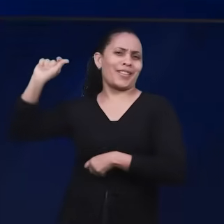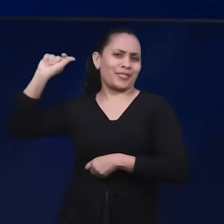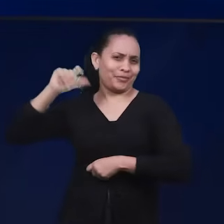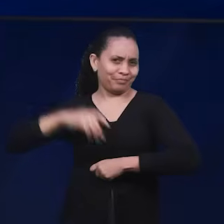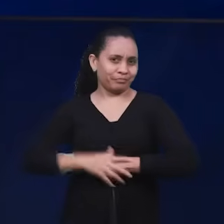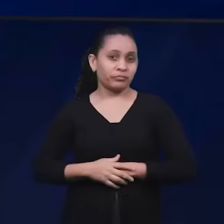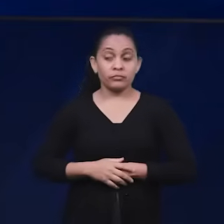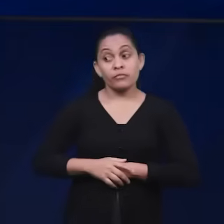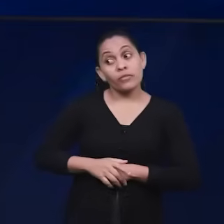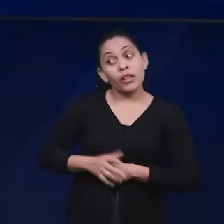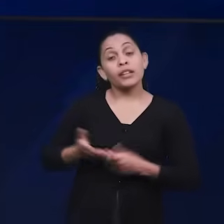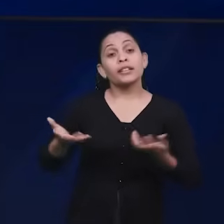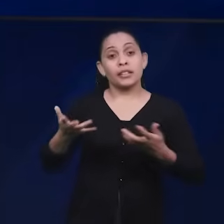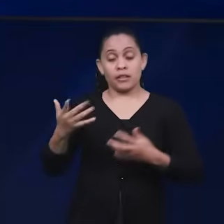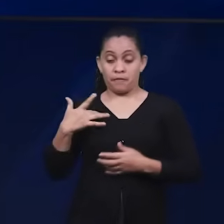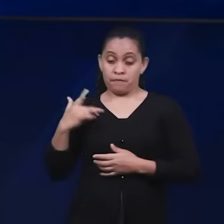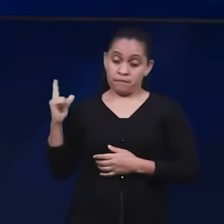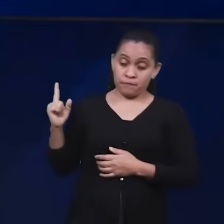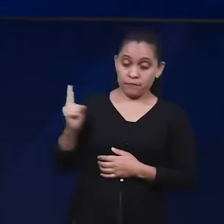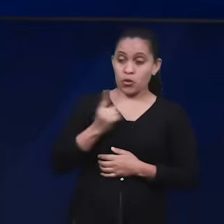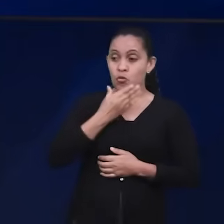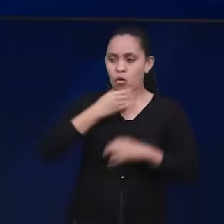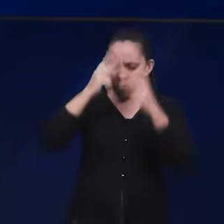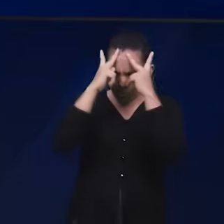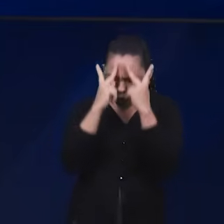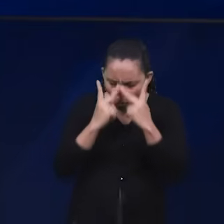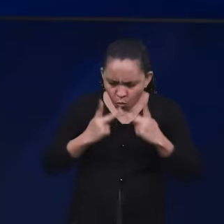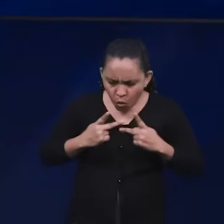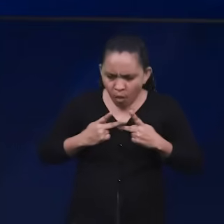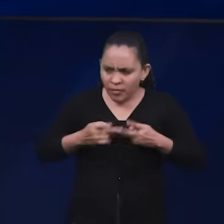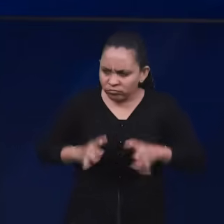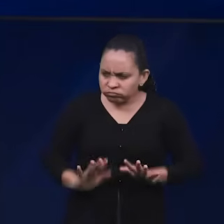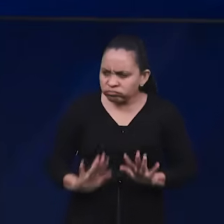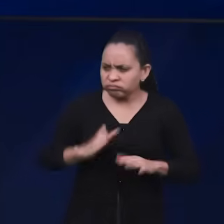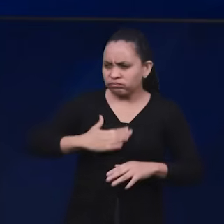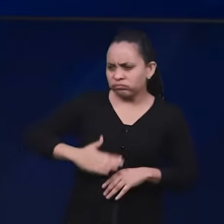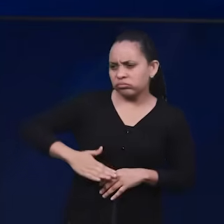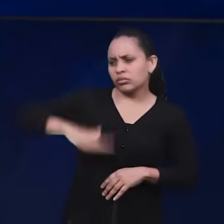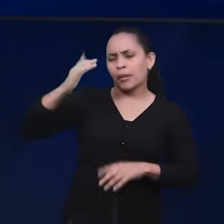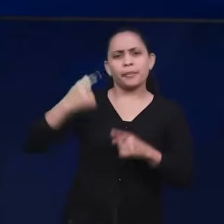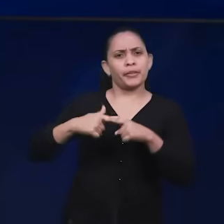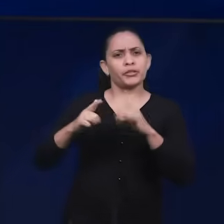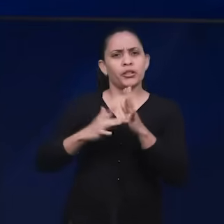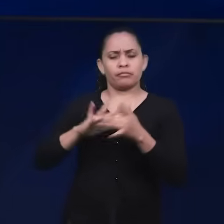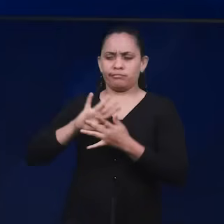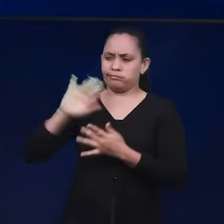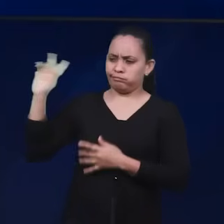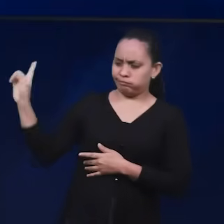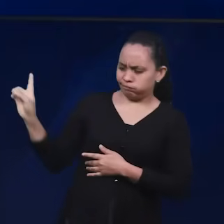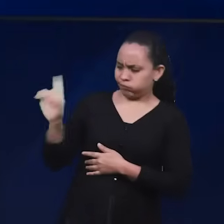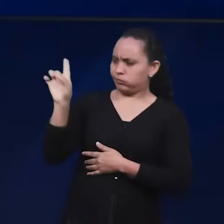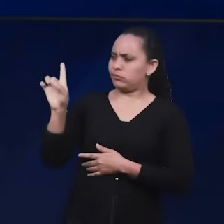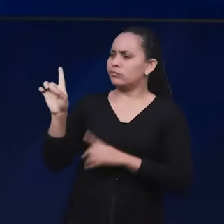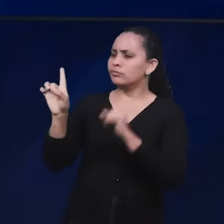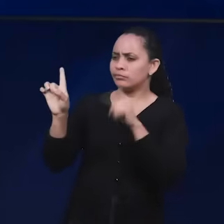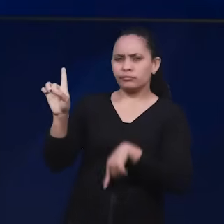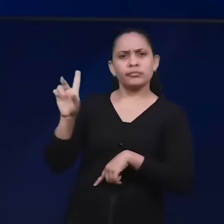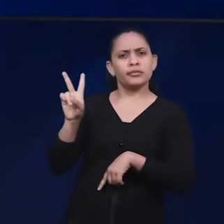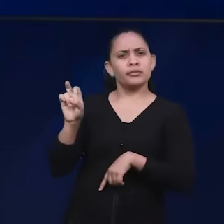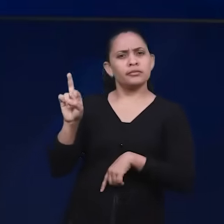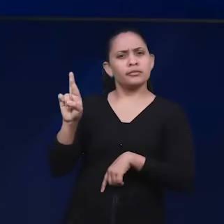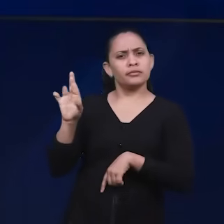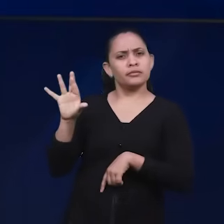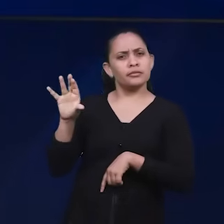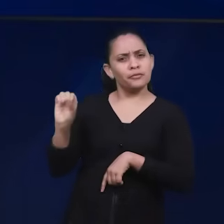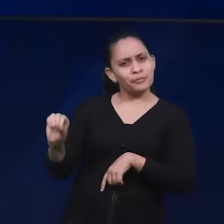eterno. Ele estava como homem, mas ele é o Verbo que se fez carne e o Verbo é Deus.